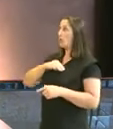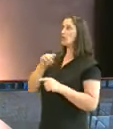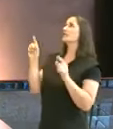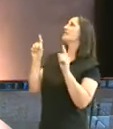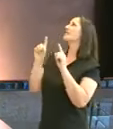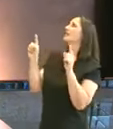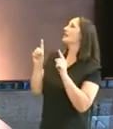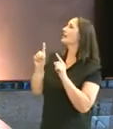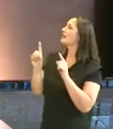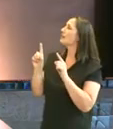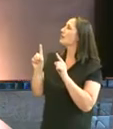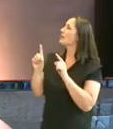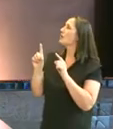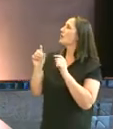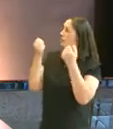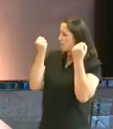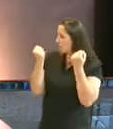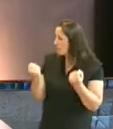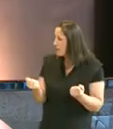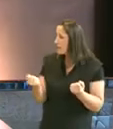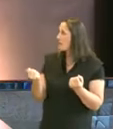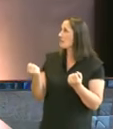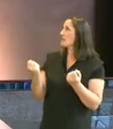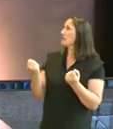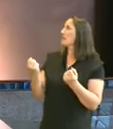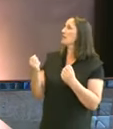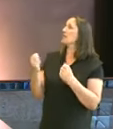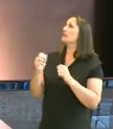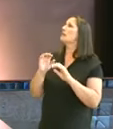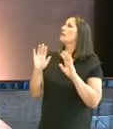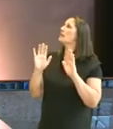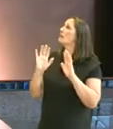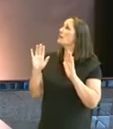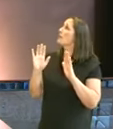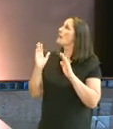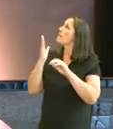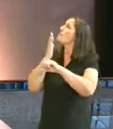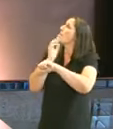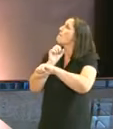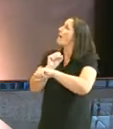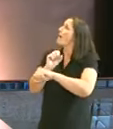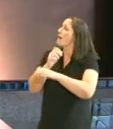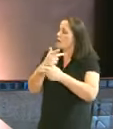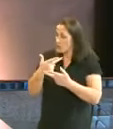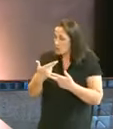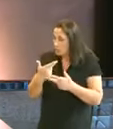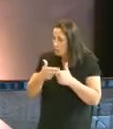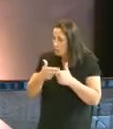apenas retira a mão pesada, não apenas suspende, mas Senhor, derrama